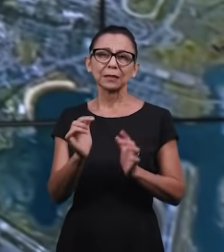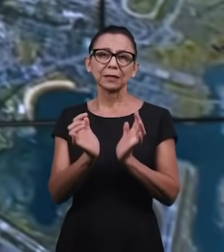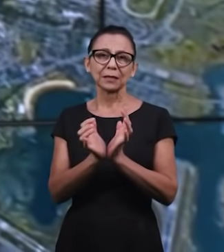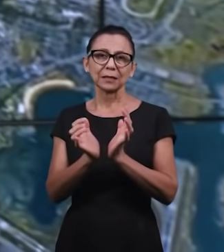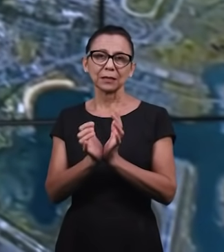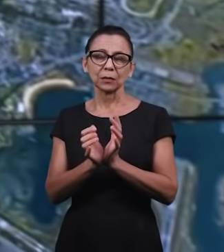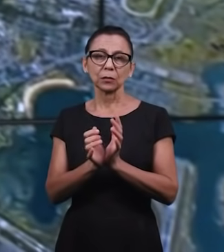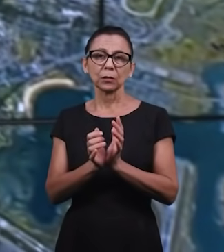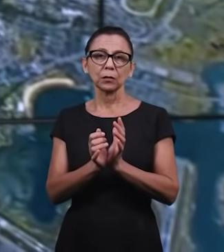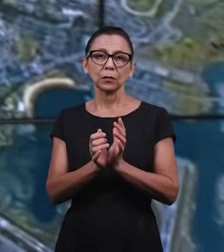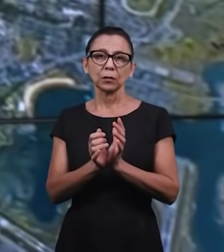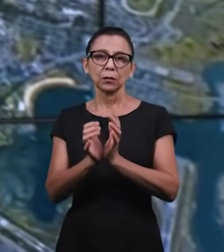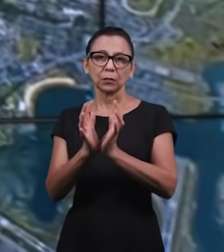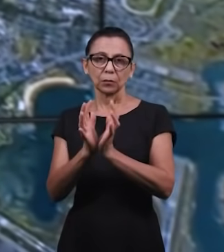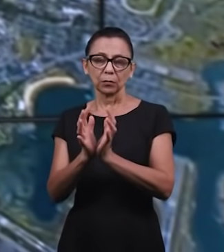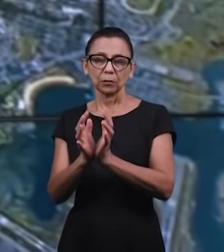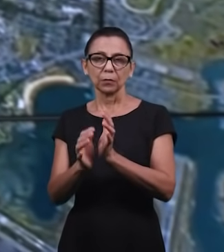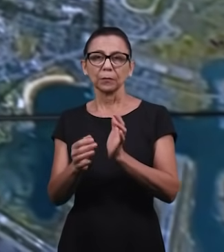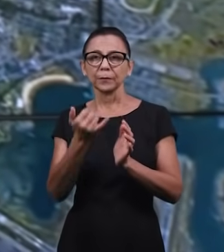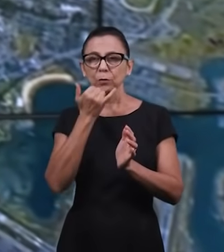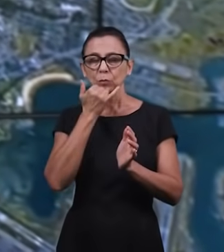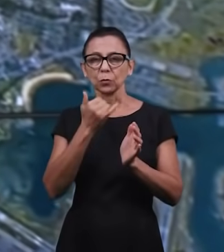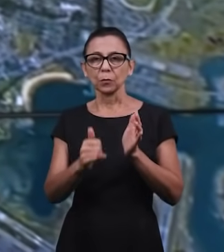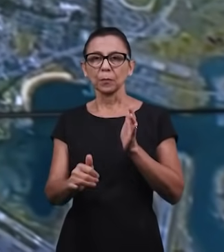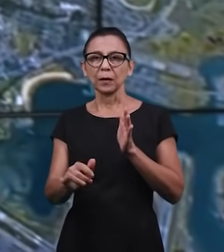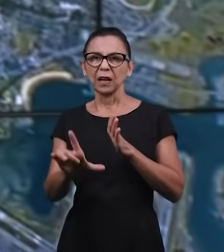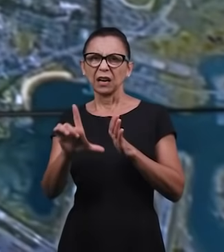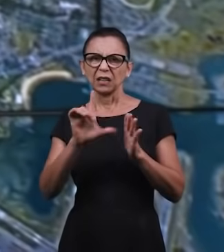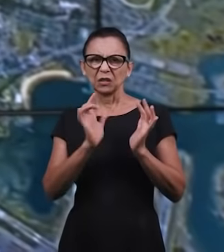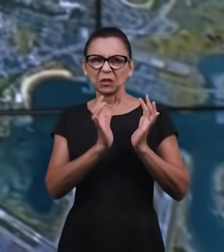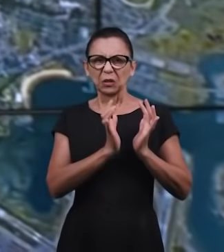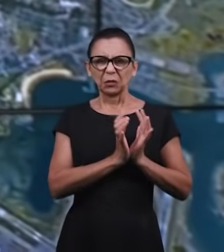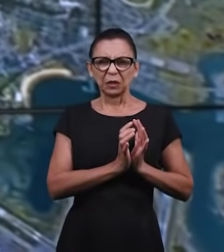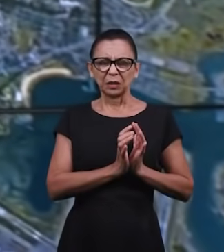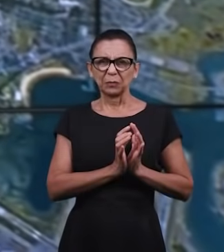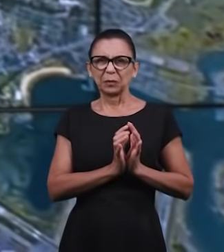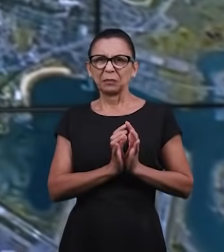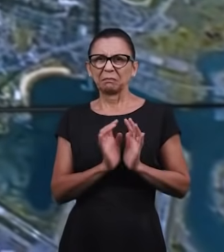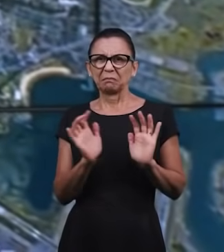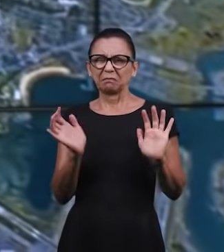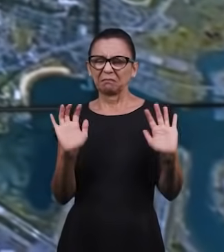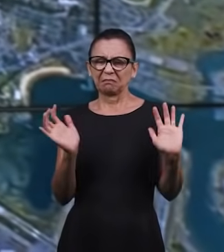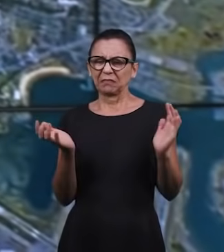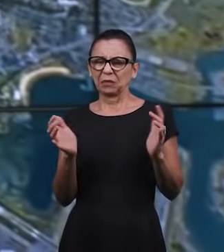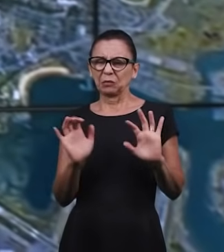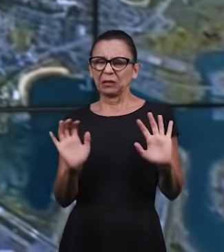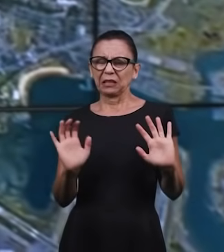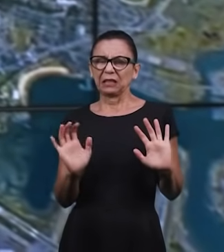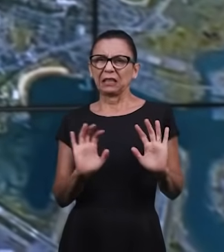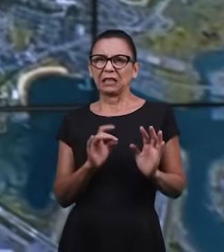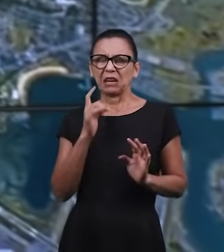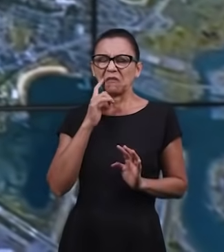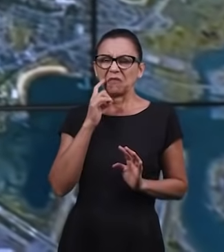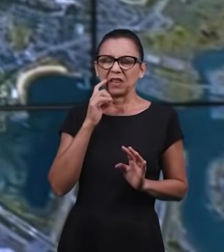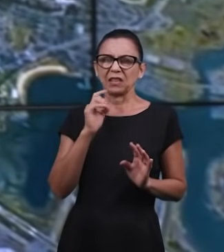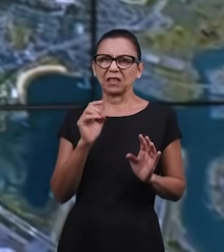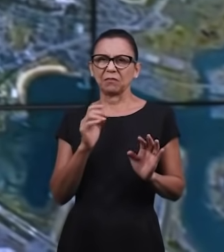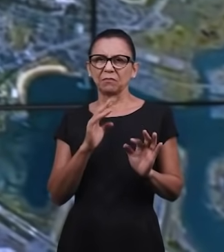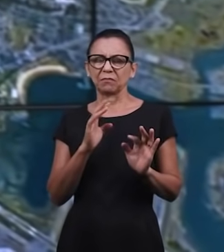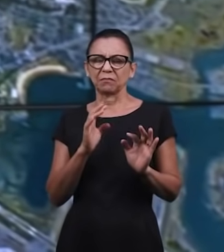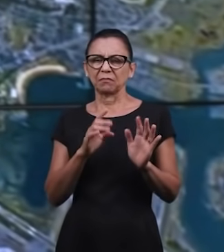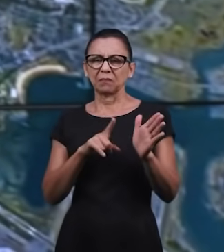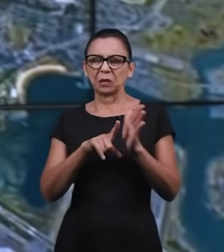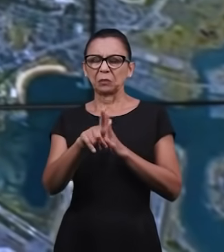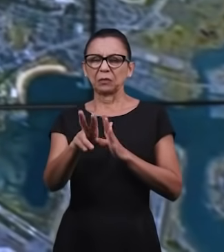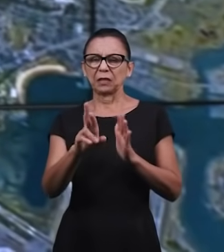irmãs que antes não se envolviam naturalmente com o estudo da escola bíblica e agora estão tão envolvidas